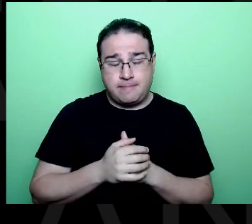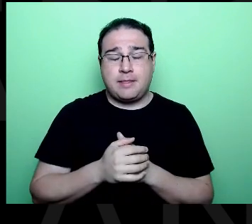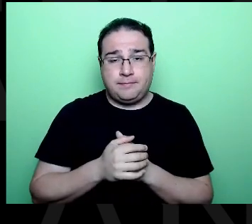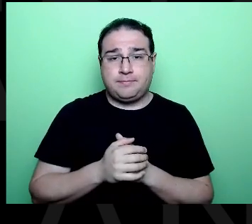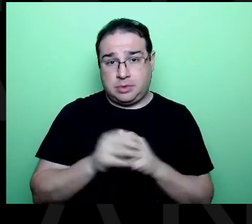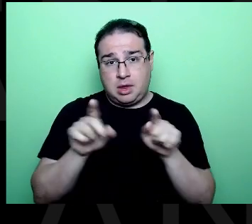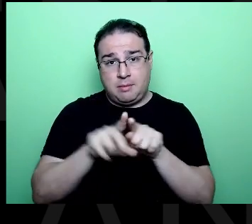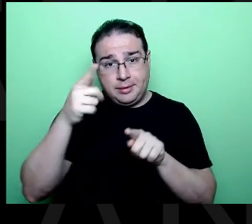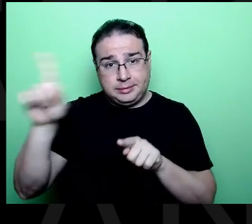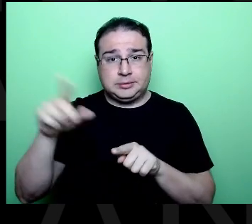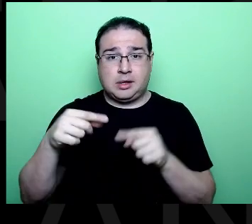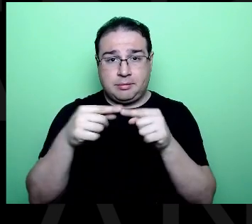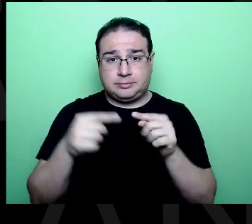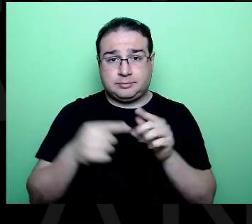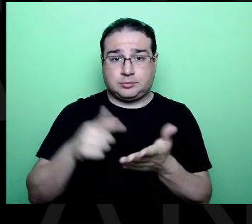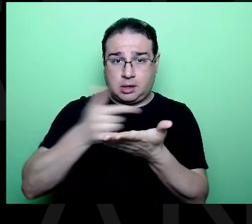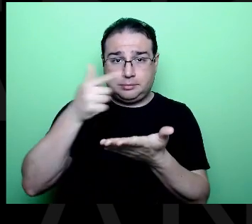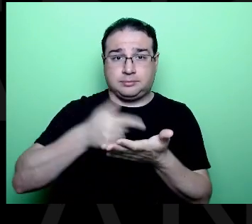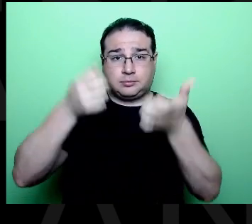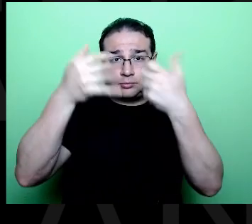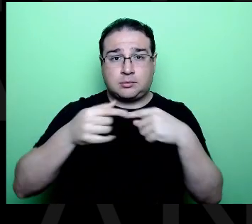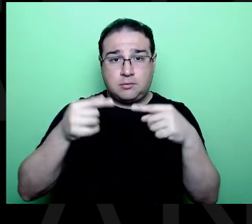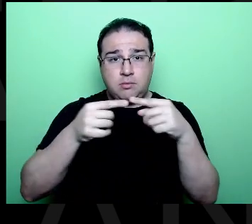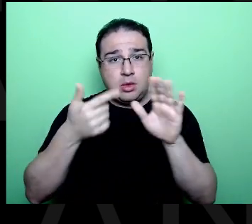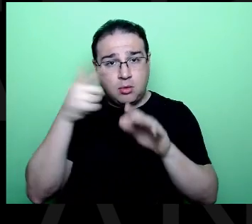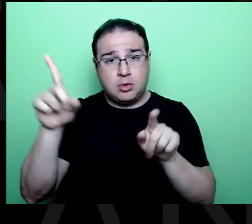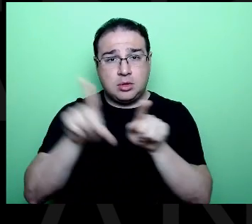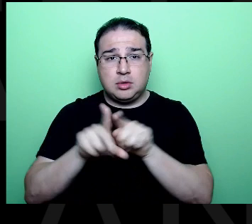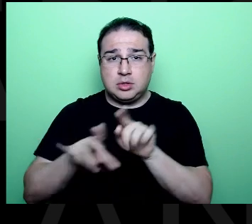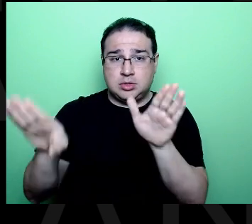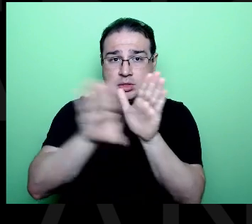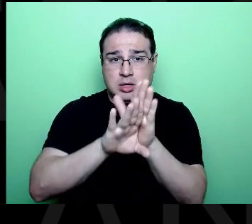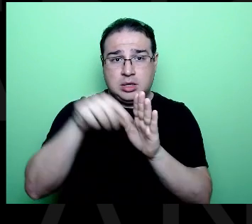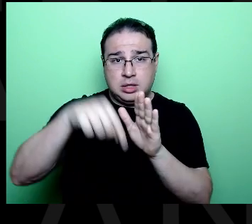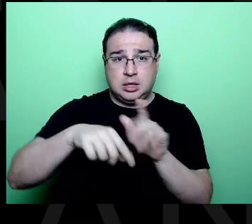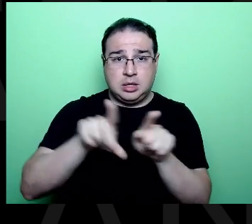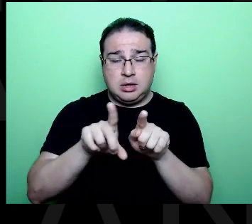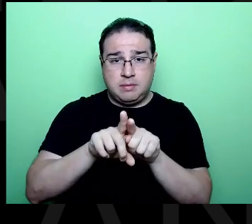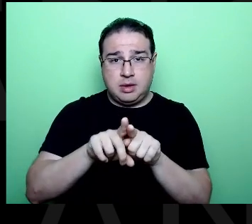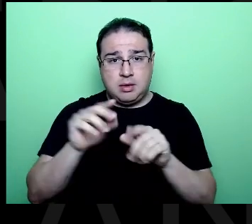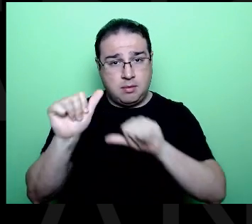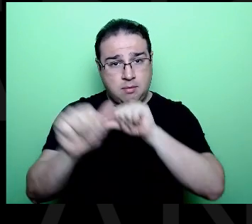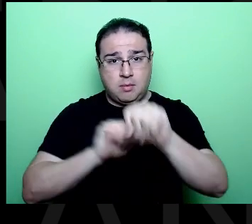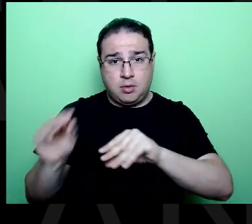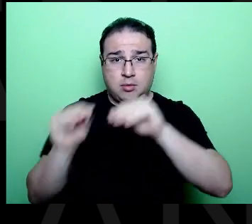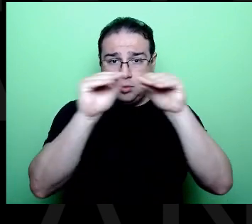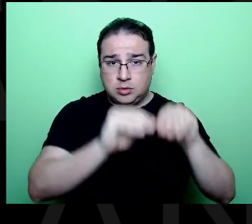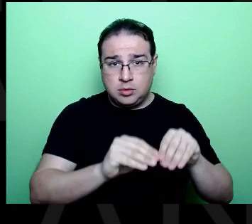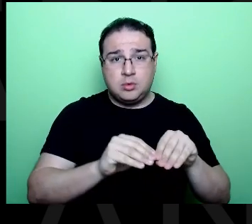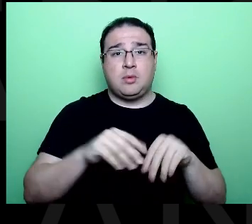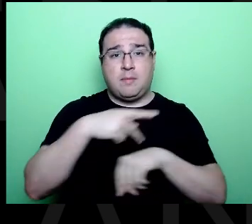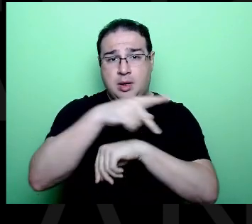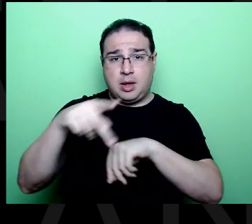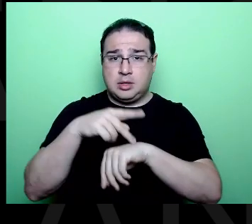nisso? Então, tinha Fora o muitas caso da. coisas. Fora o que o livro traz da chegada dele,